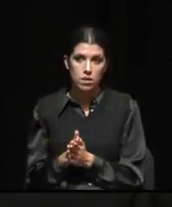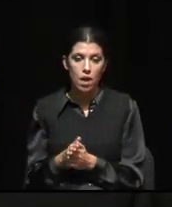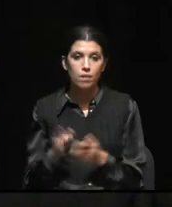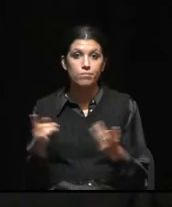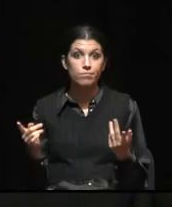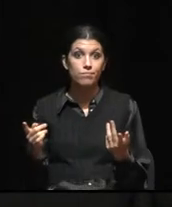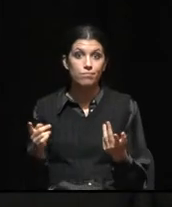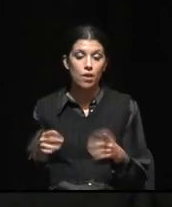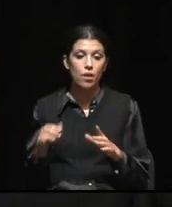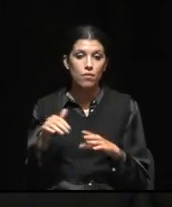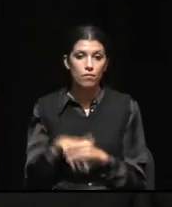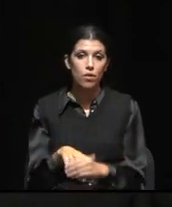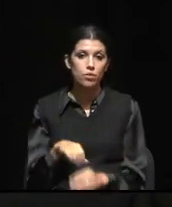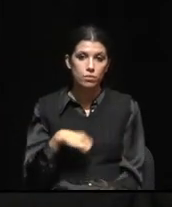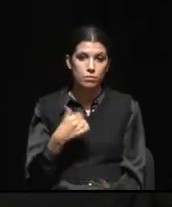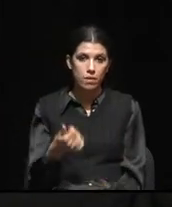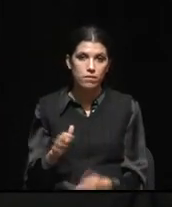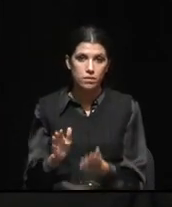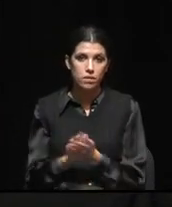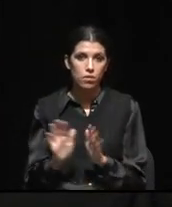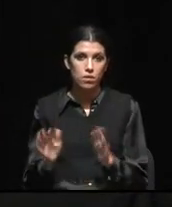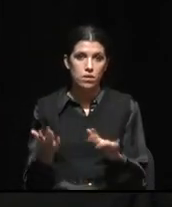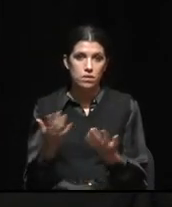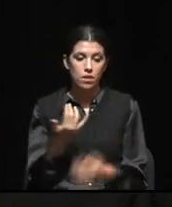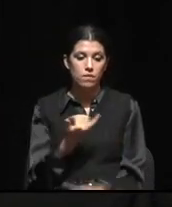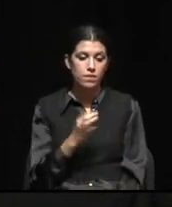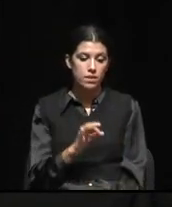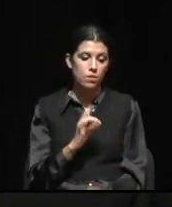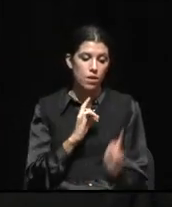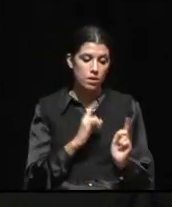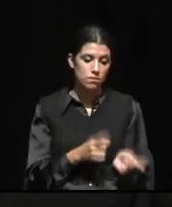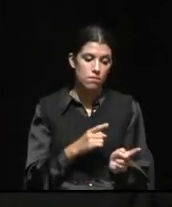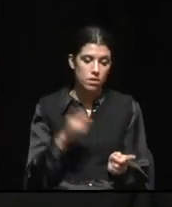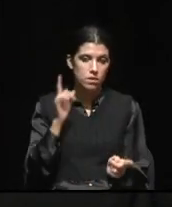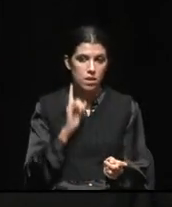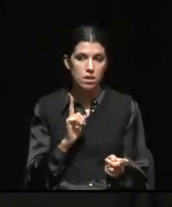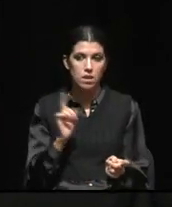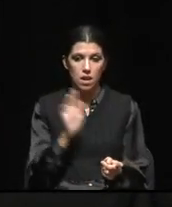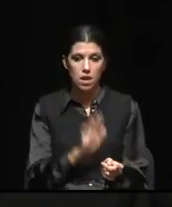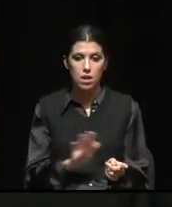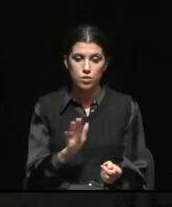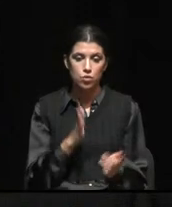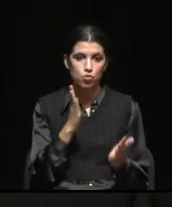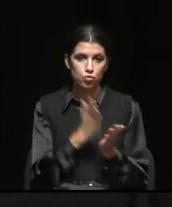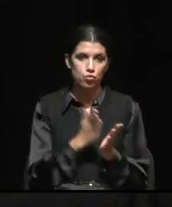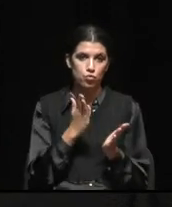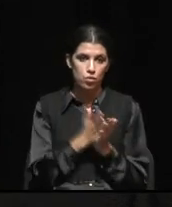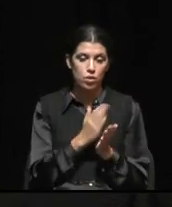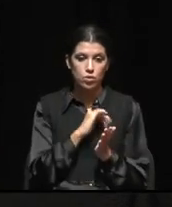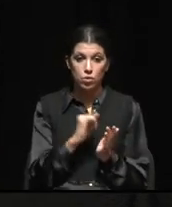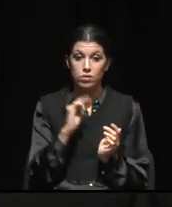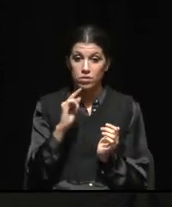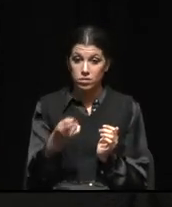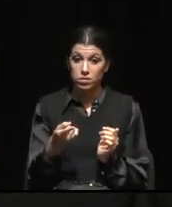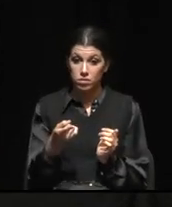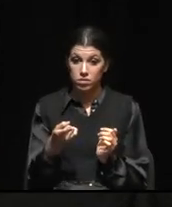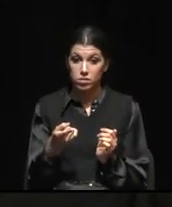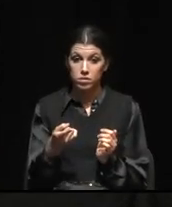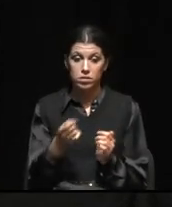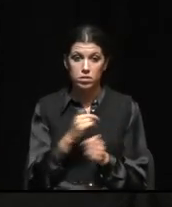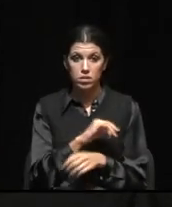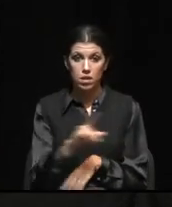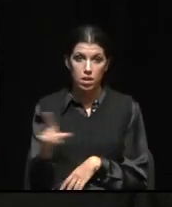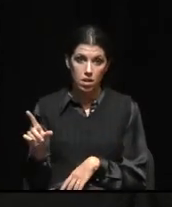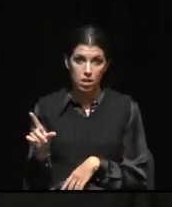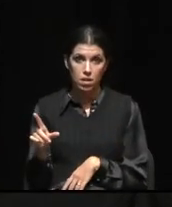votamos o voto do pev saudação 24 de Março Dia Nacional do Estudante quem Vota contra